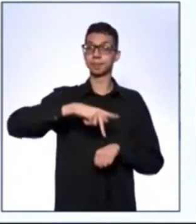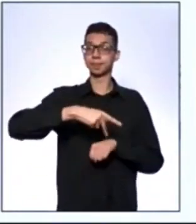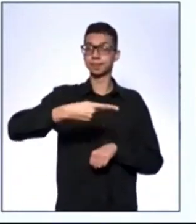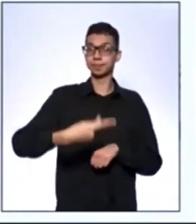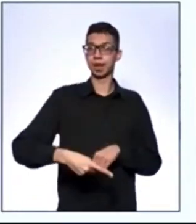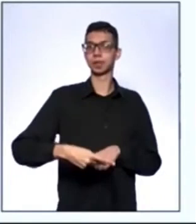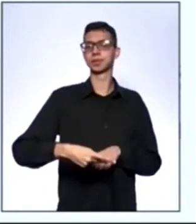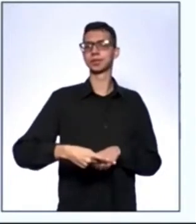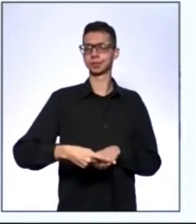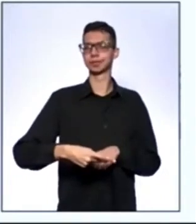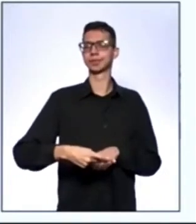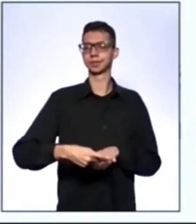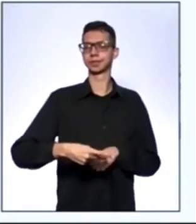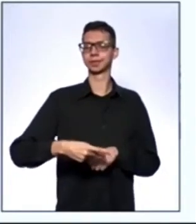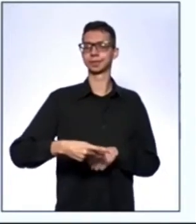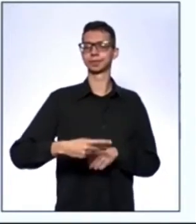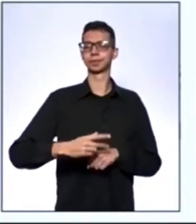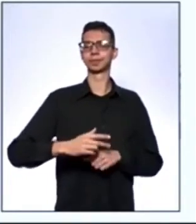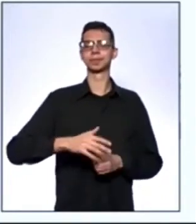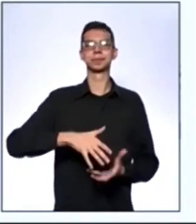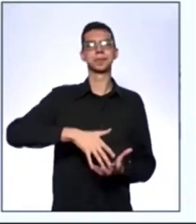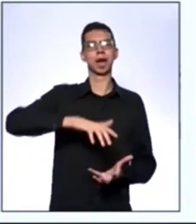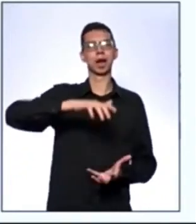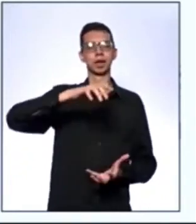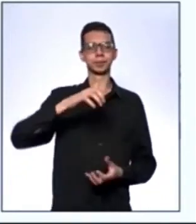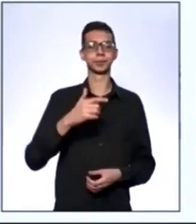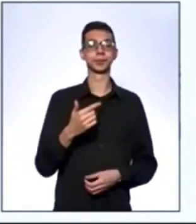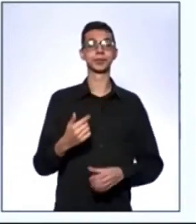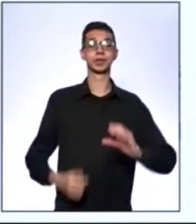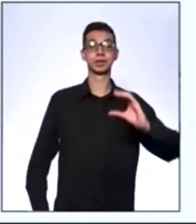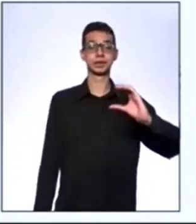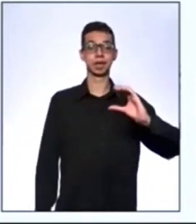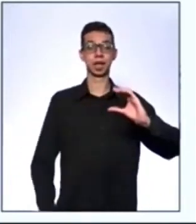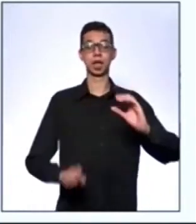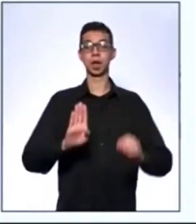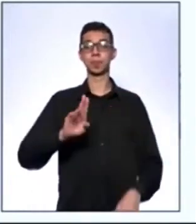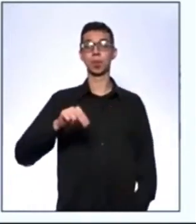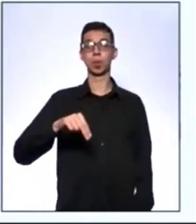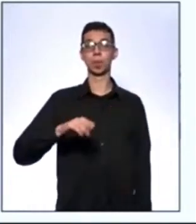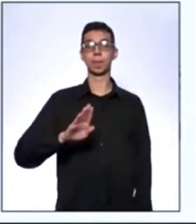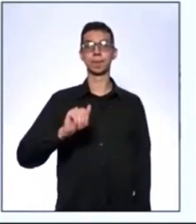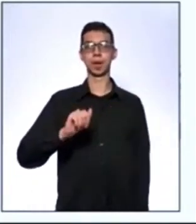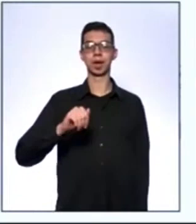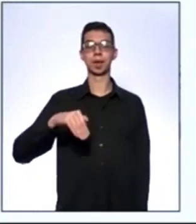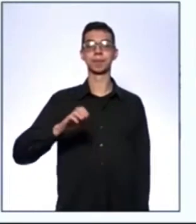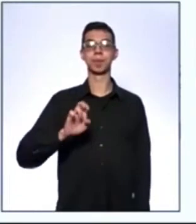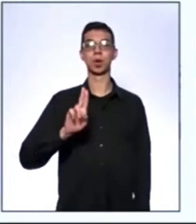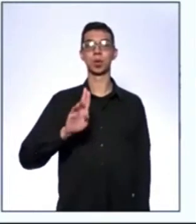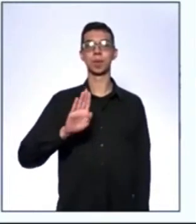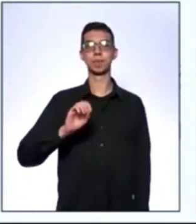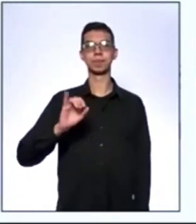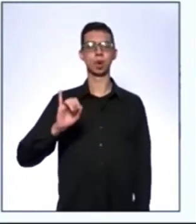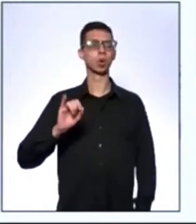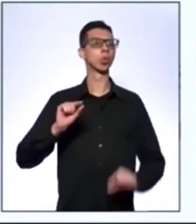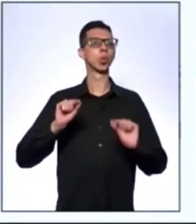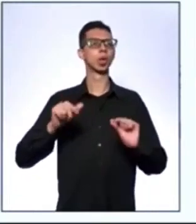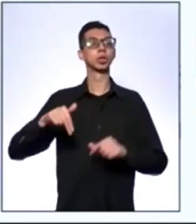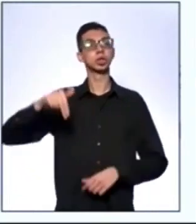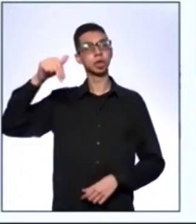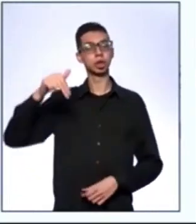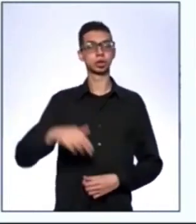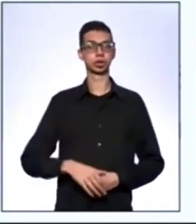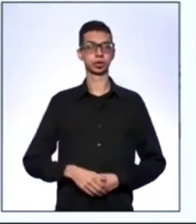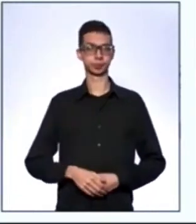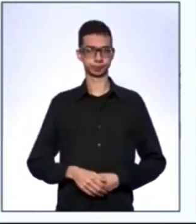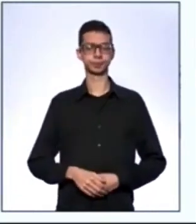B. Item C, Bumba Meu Boi, manifestação cultural nordestina e nortista também,